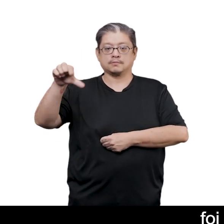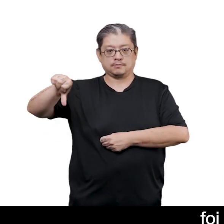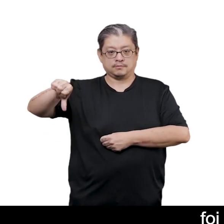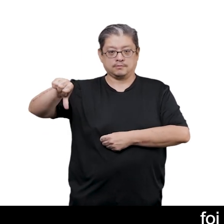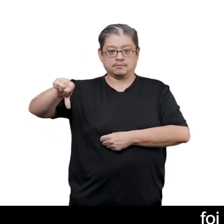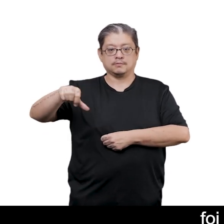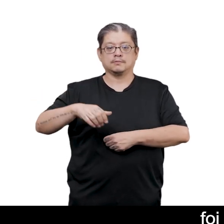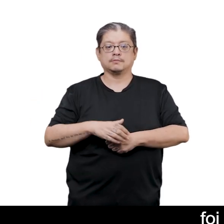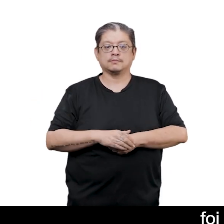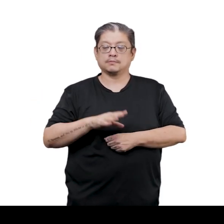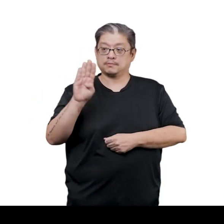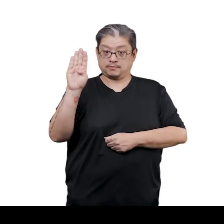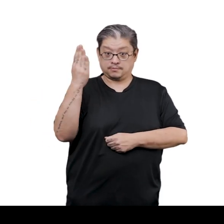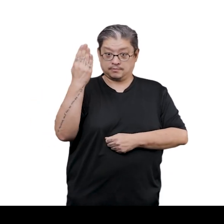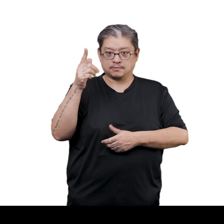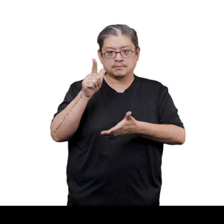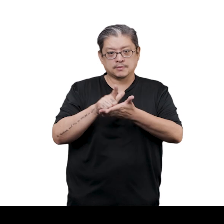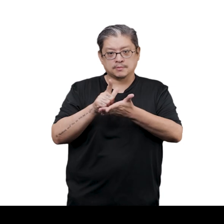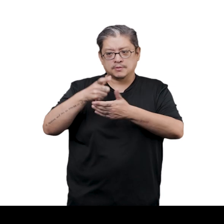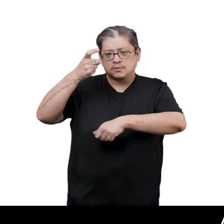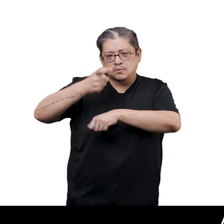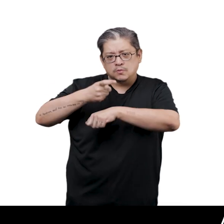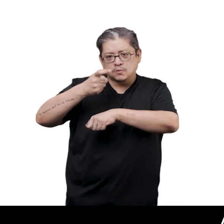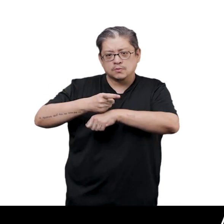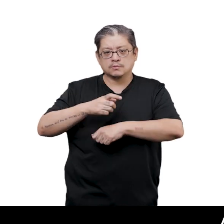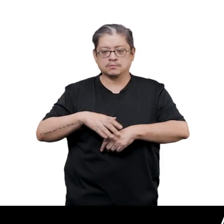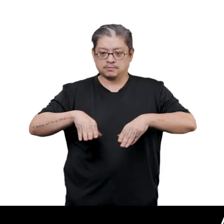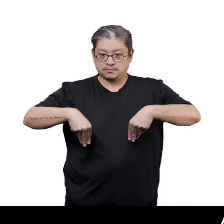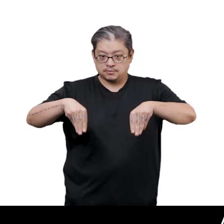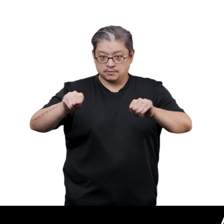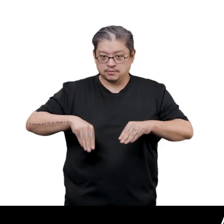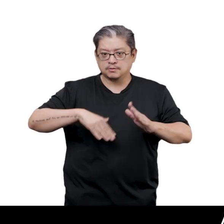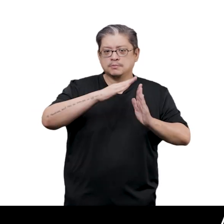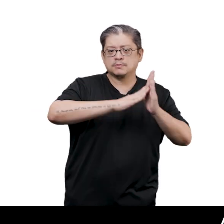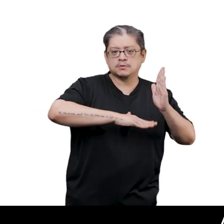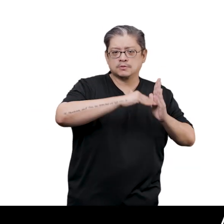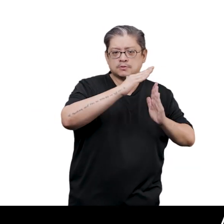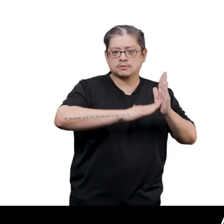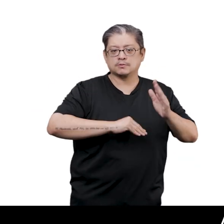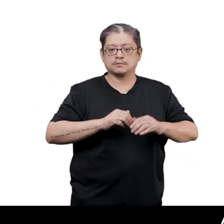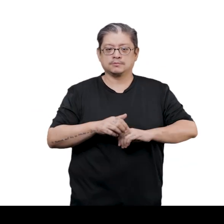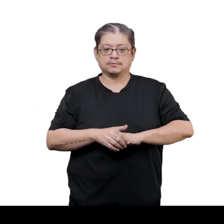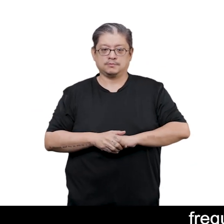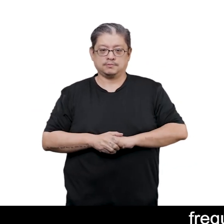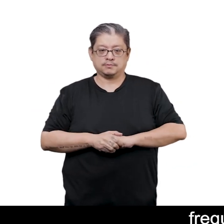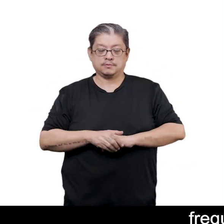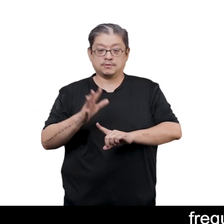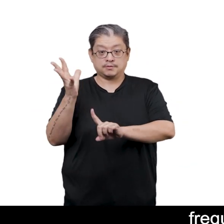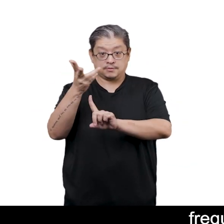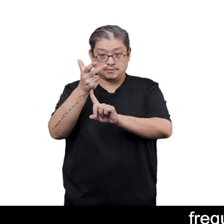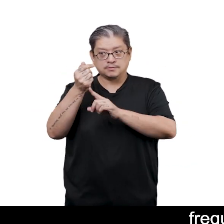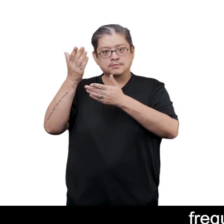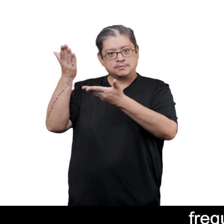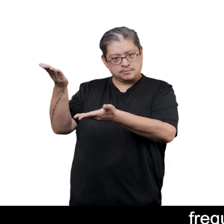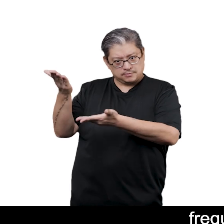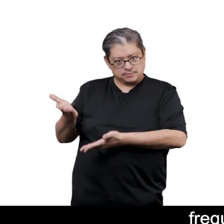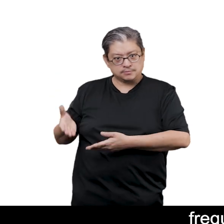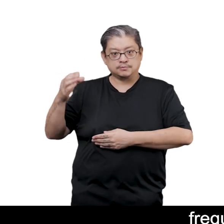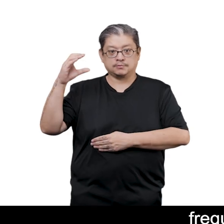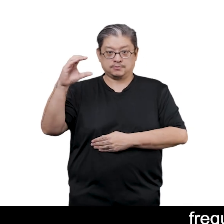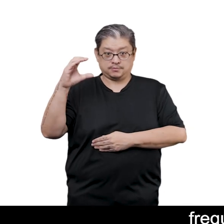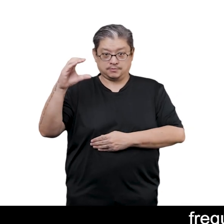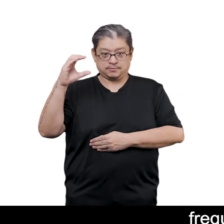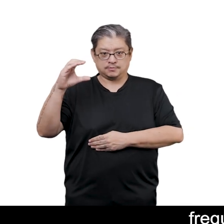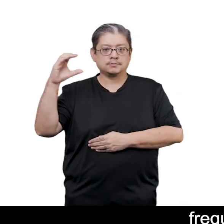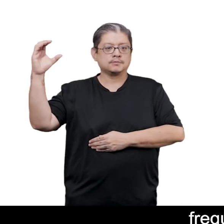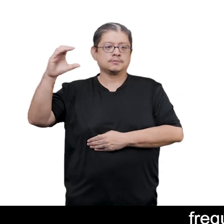de livro e tinta vinil. As obras do artista colombiano Mateo Lopes frequentemente embaralham os